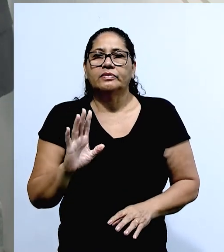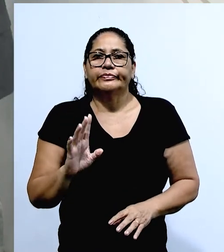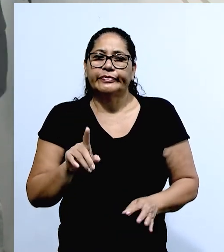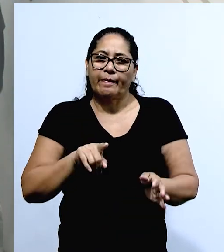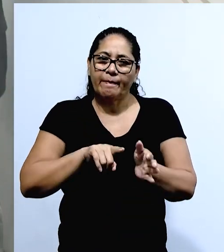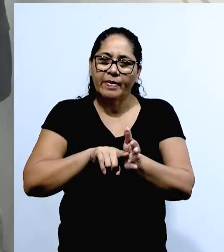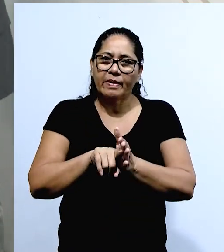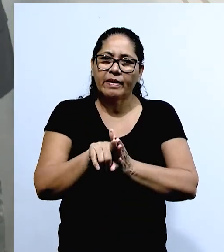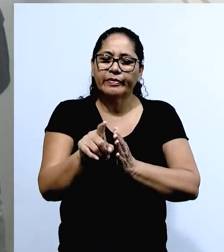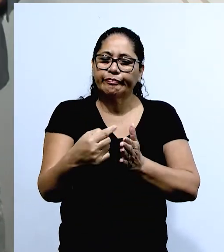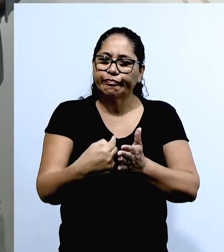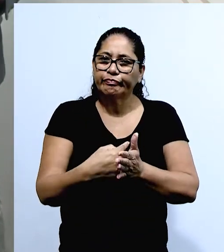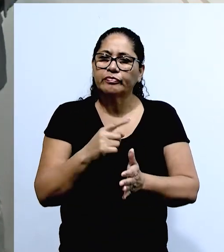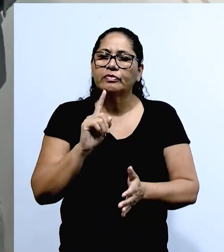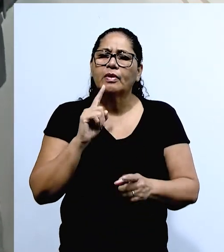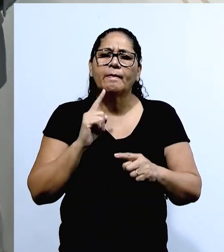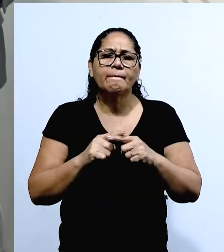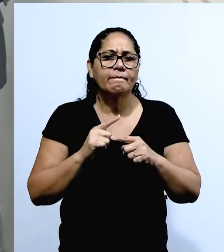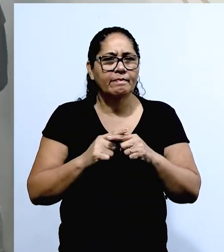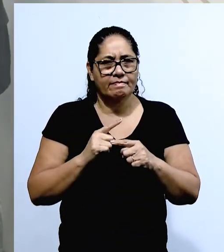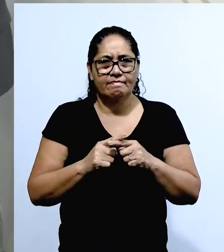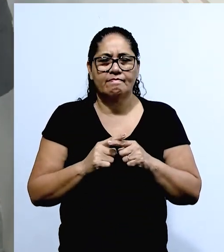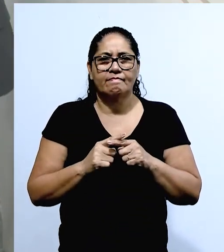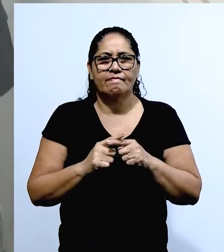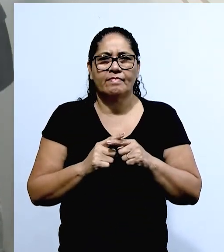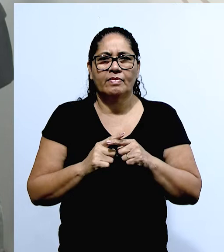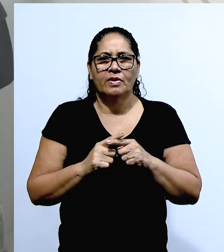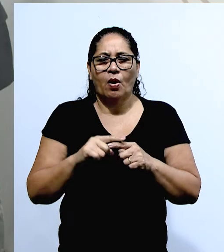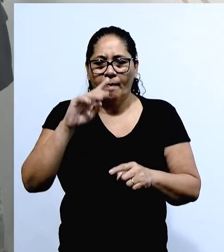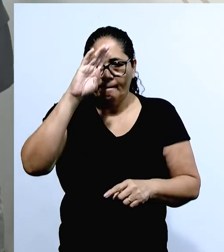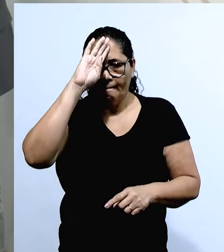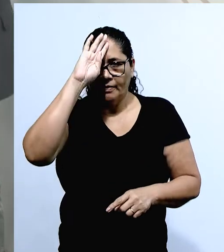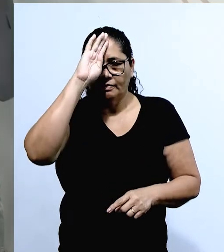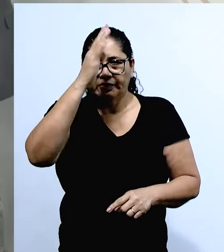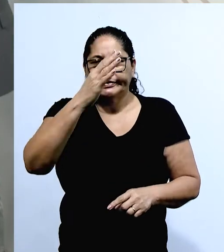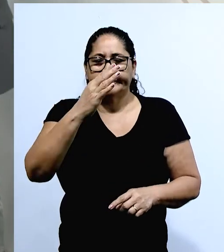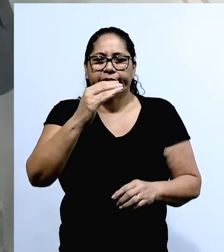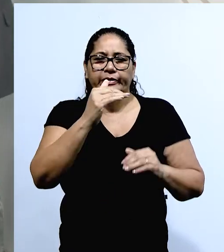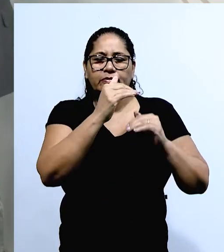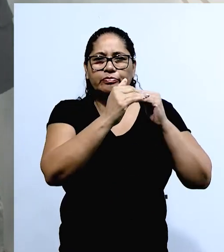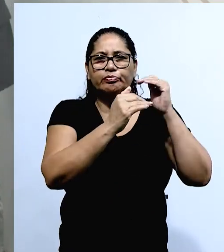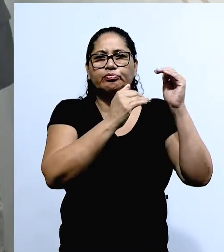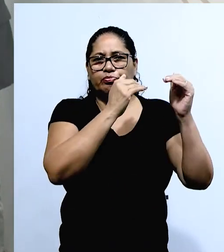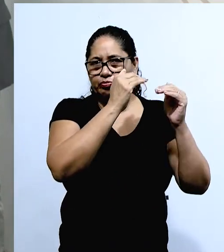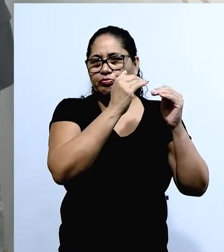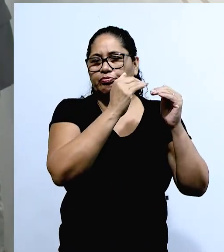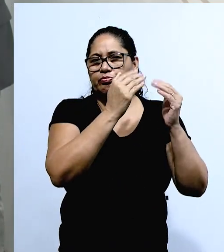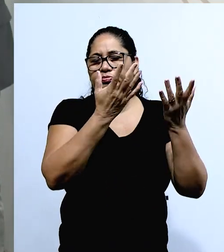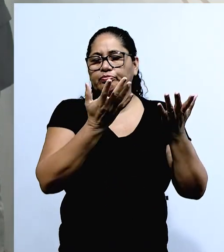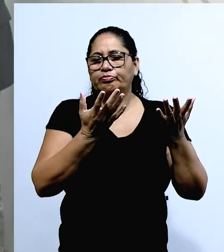responder essa pergunta, eu existo para quê? Né? Qual que é a minha principal atribuição, a minha principal...